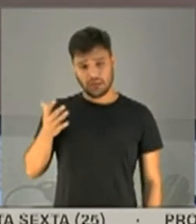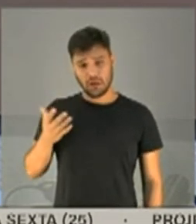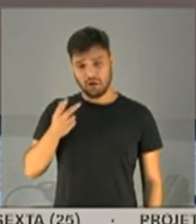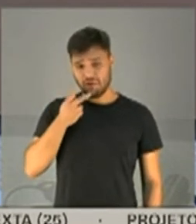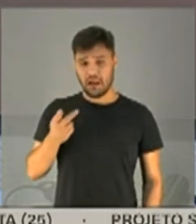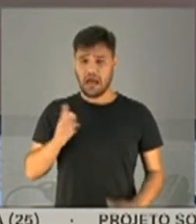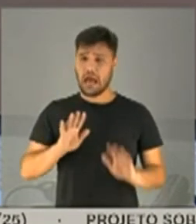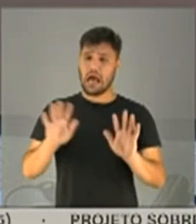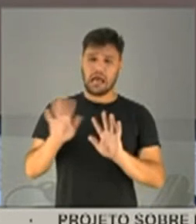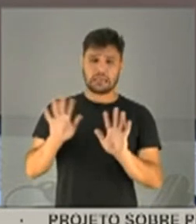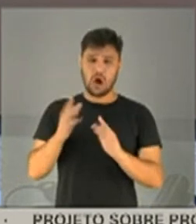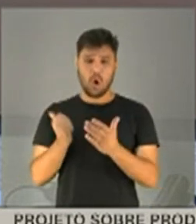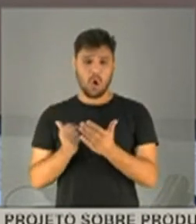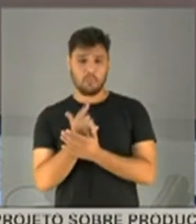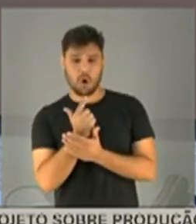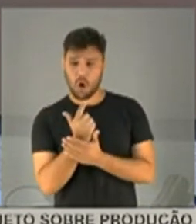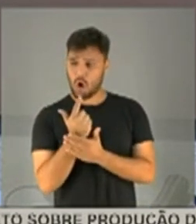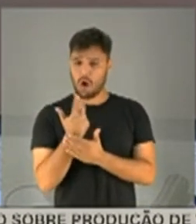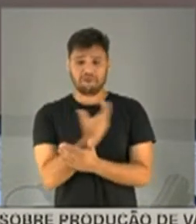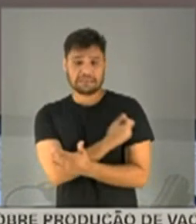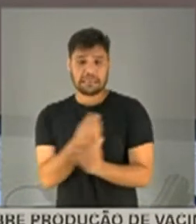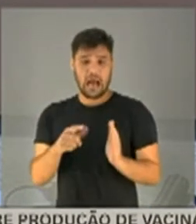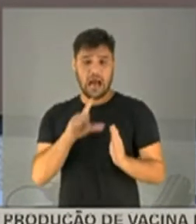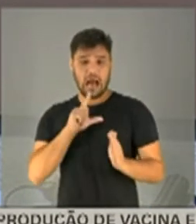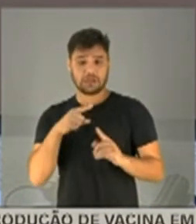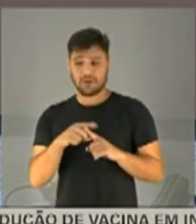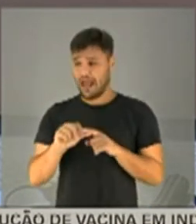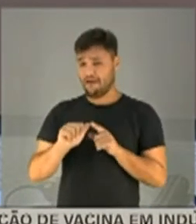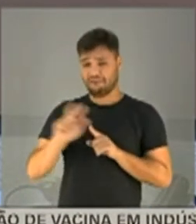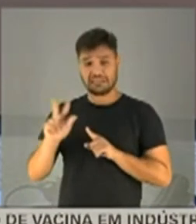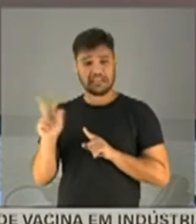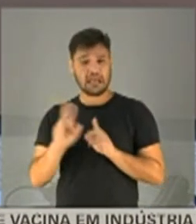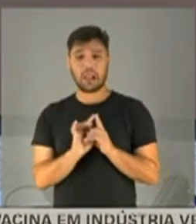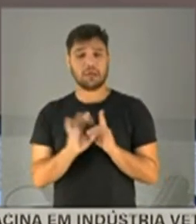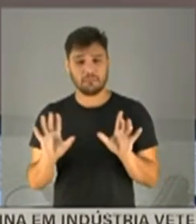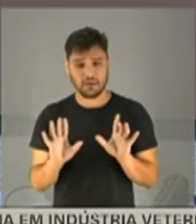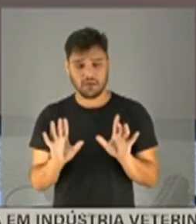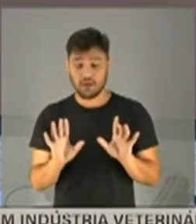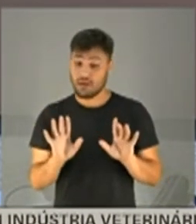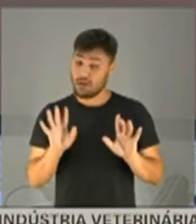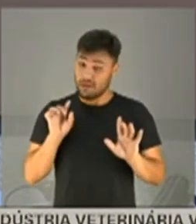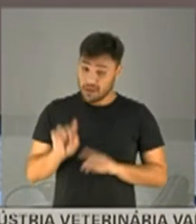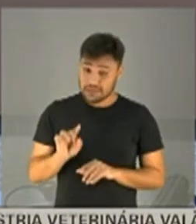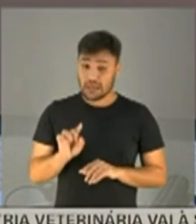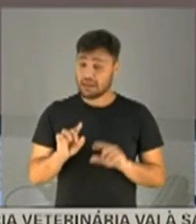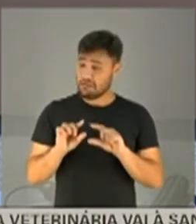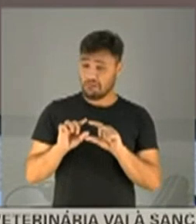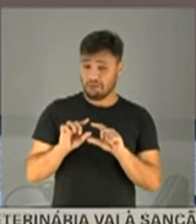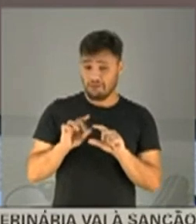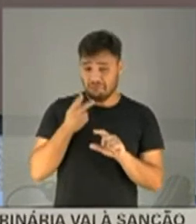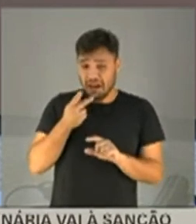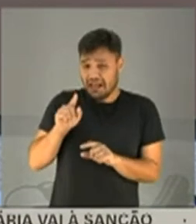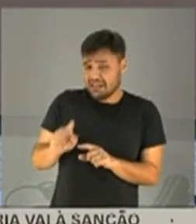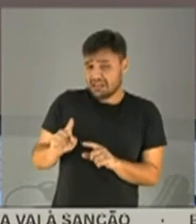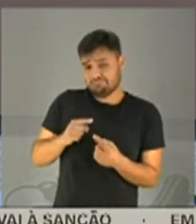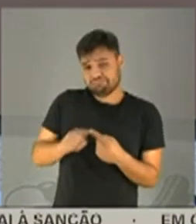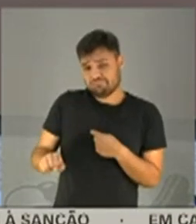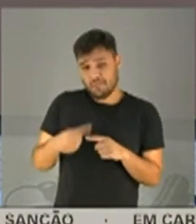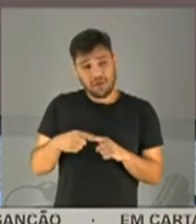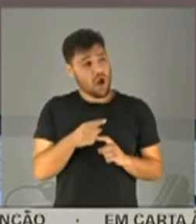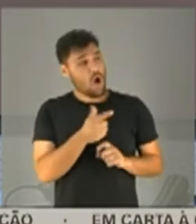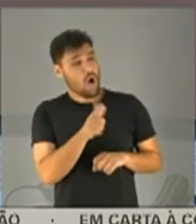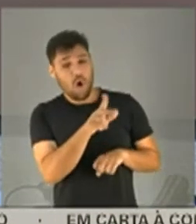olha, não se comprou as vacinas antes porque não tinha aprovação da Anvisa, ela é uma narrativa que perde a consistência porque todos os países do